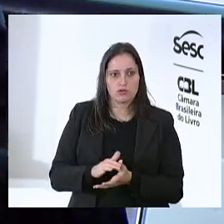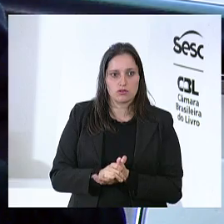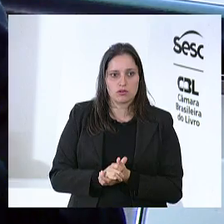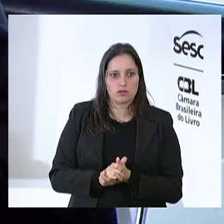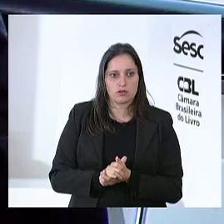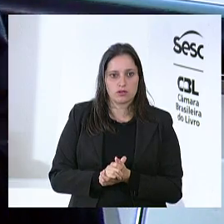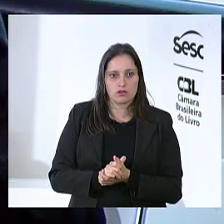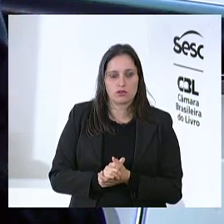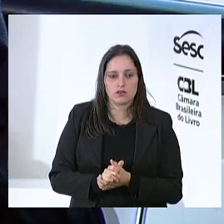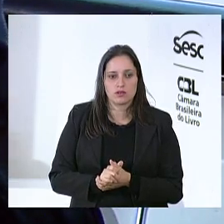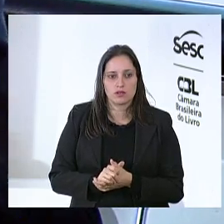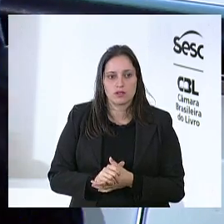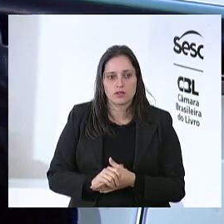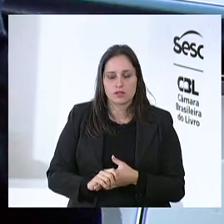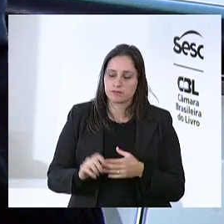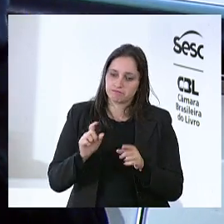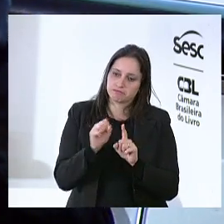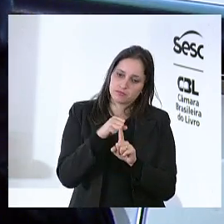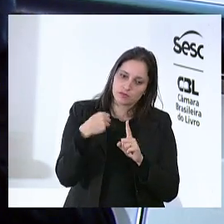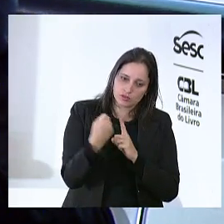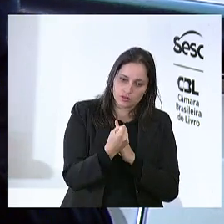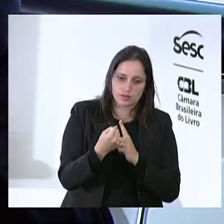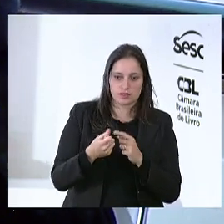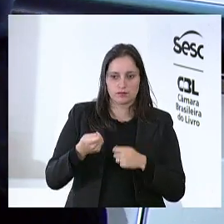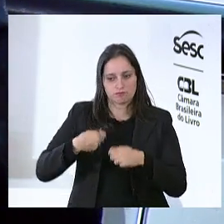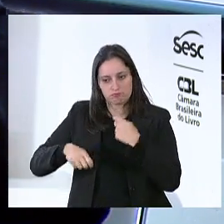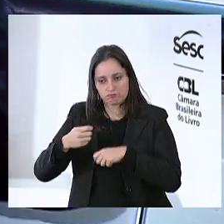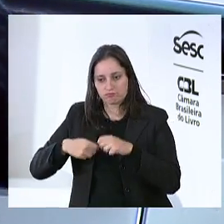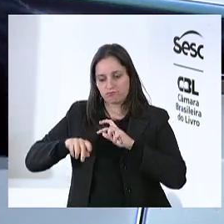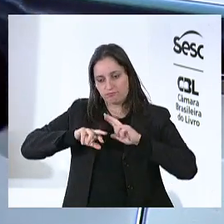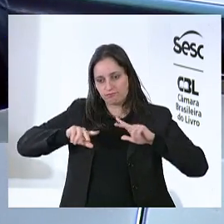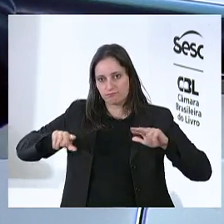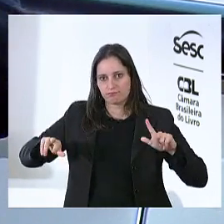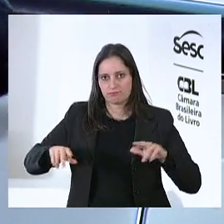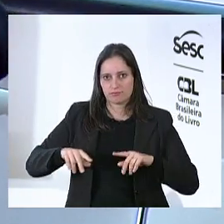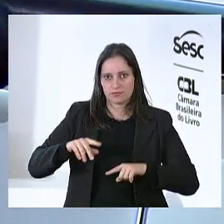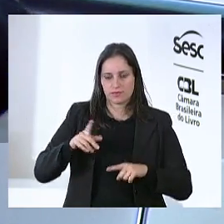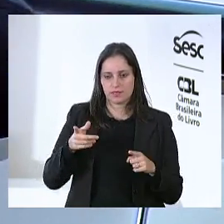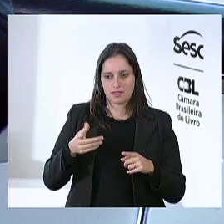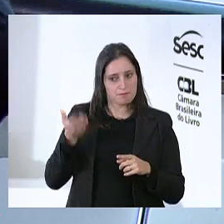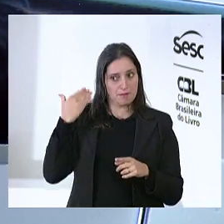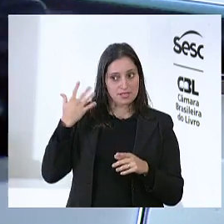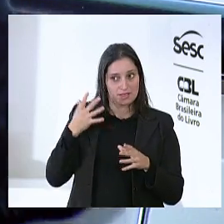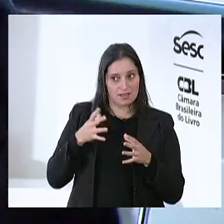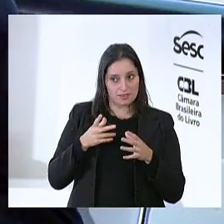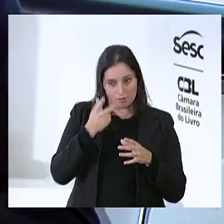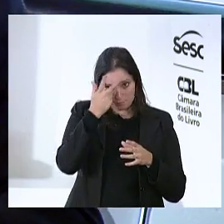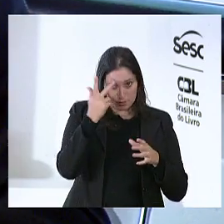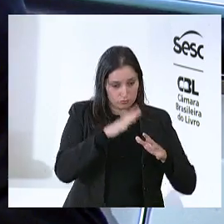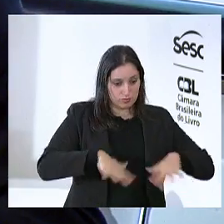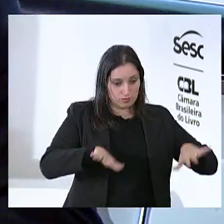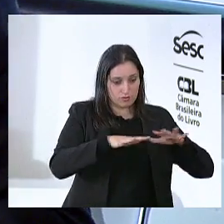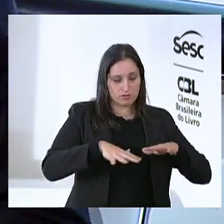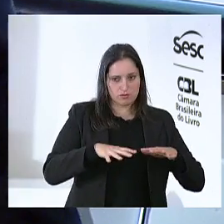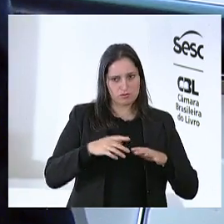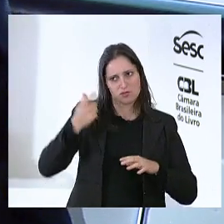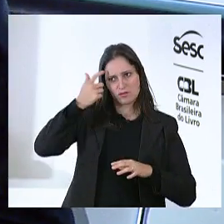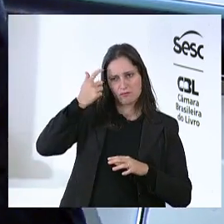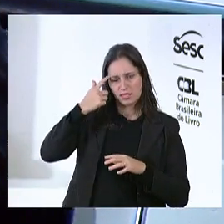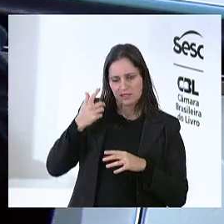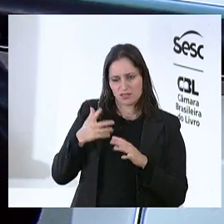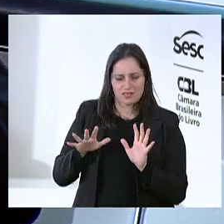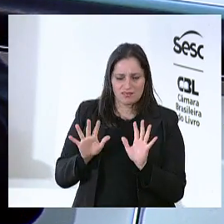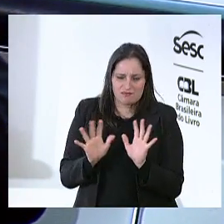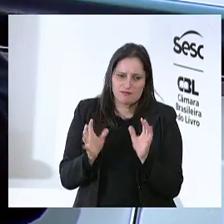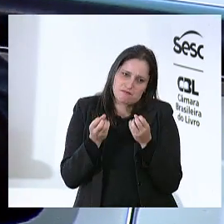etc., socialmente, mas numa pasmaceira política que fala, ah, tá bom, os políticos podem fazer o que eles quiserem, né?